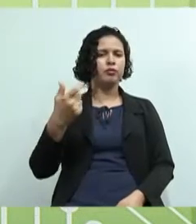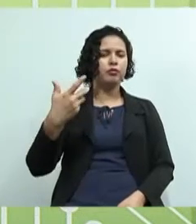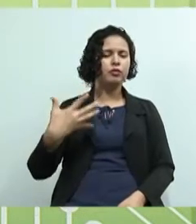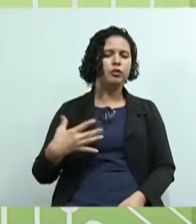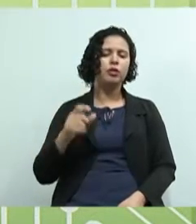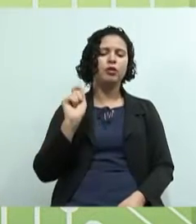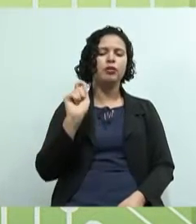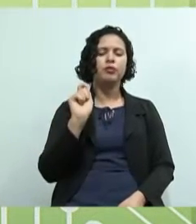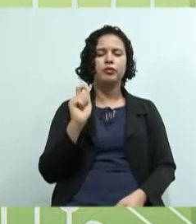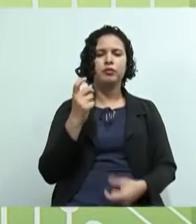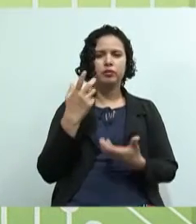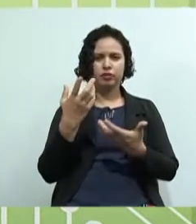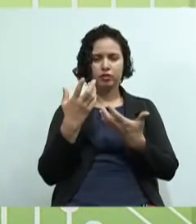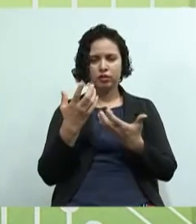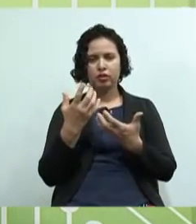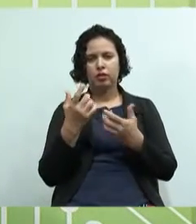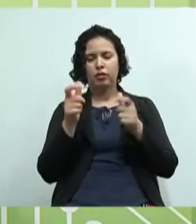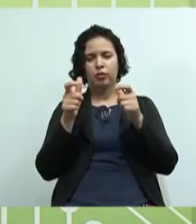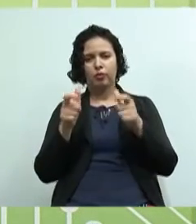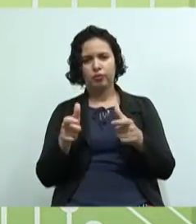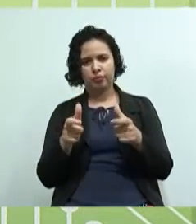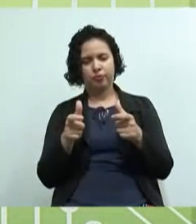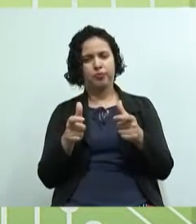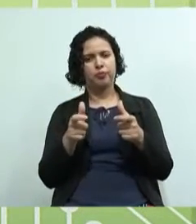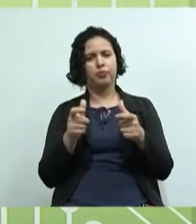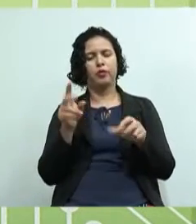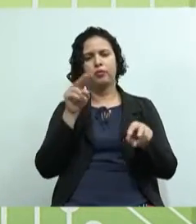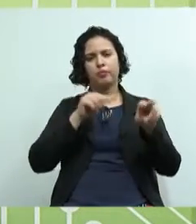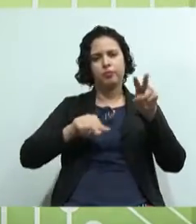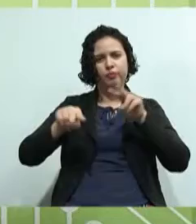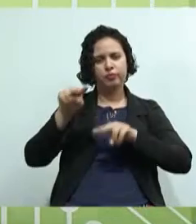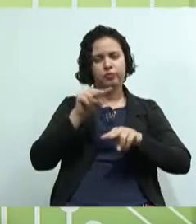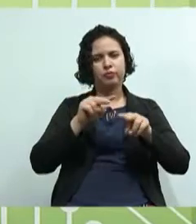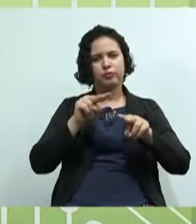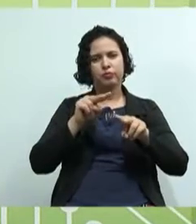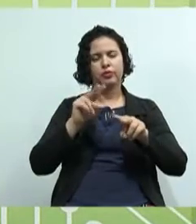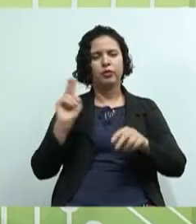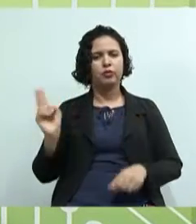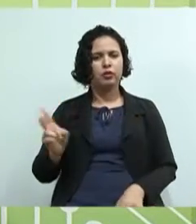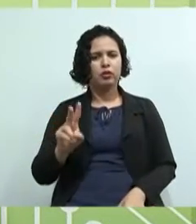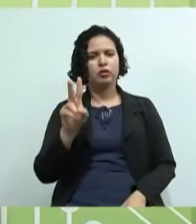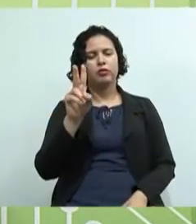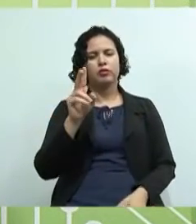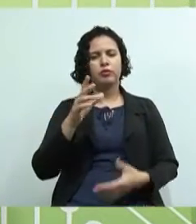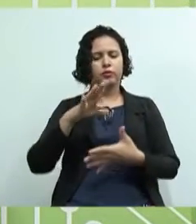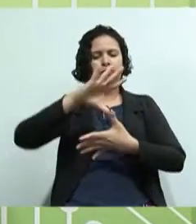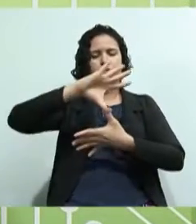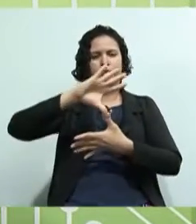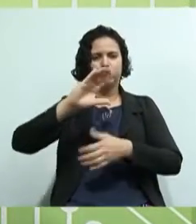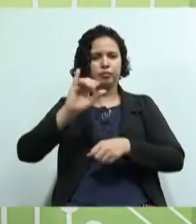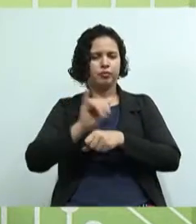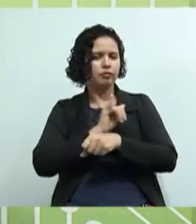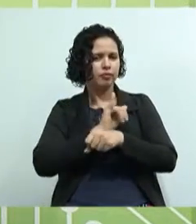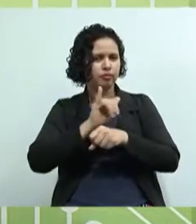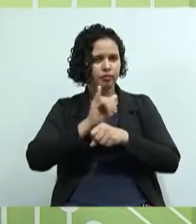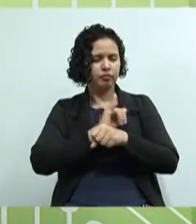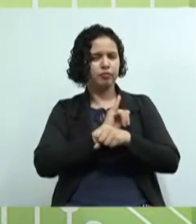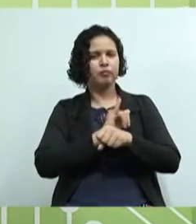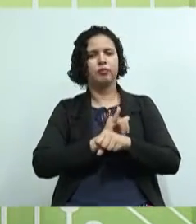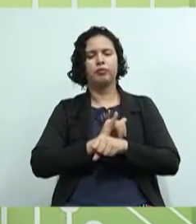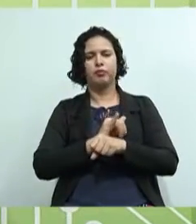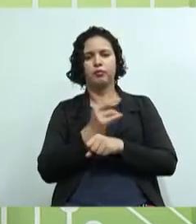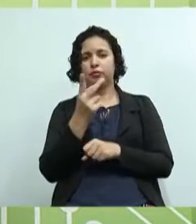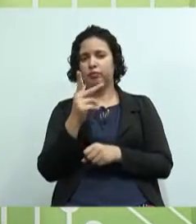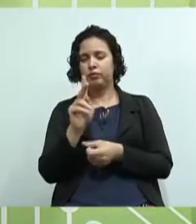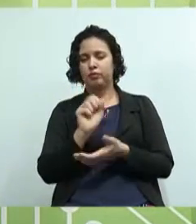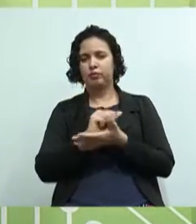da cooperativa, onde ela quer chegar, qual é a missão, qual é a visão, quais são os valores. E o mapa estratégico é uma das atividades aí da sua tarefa. Eu